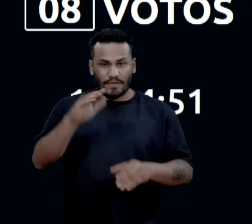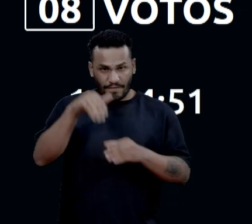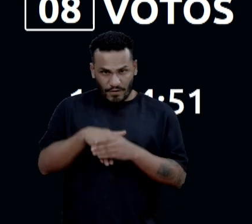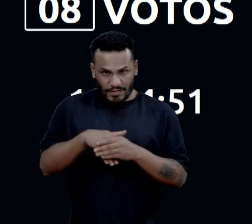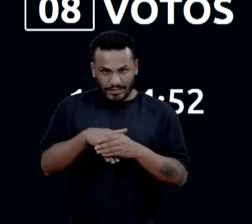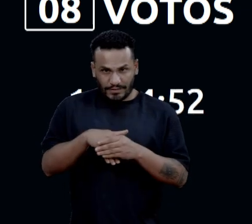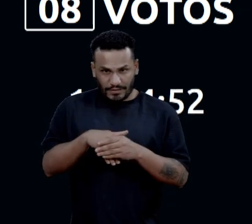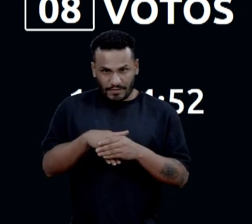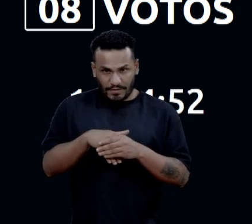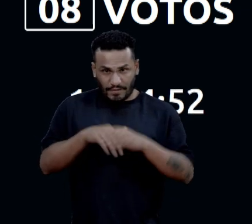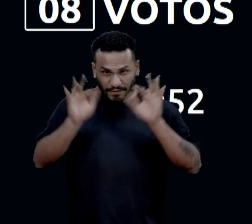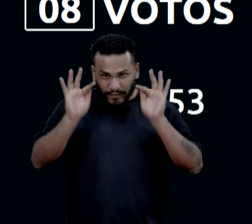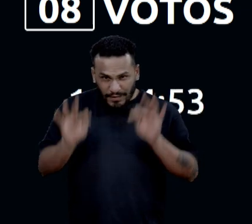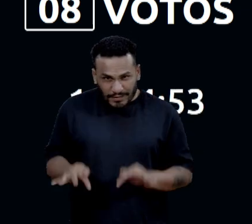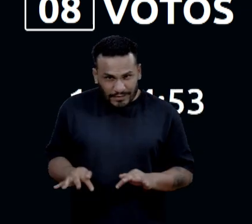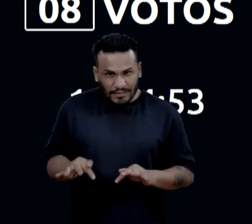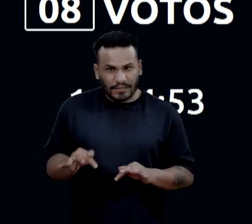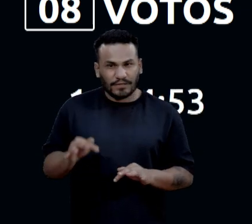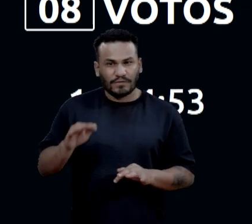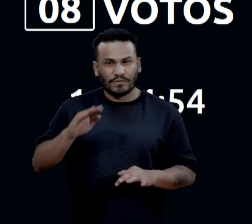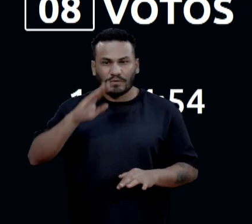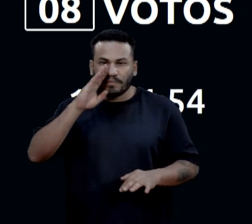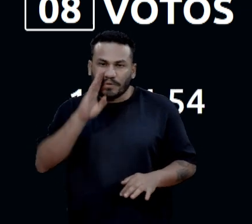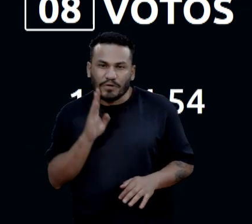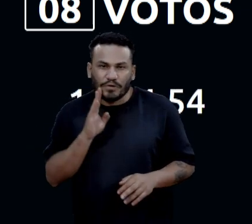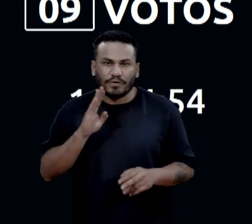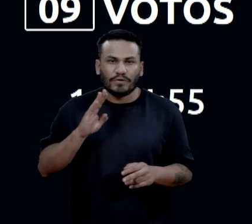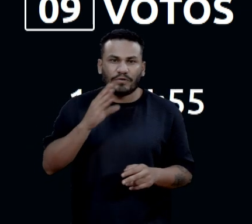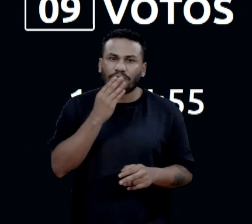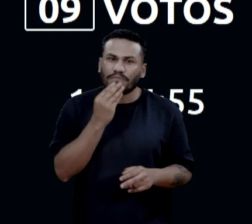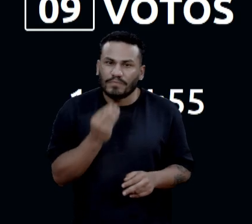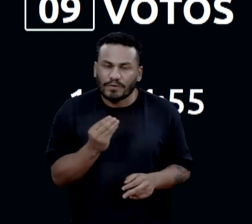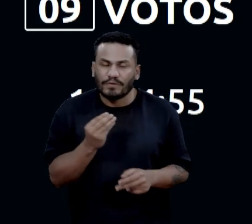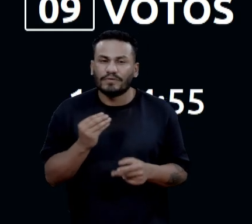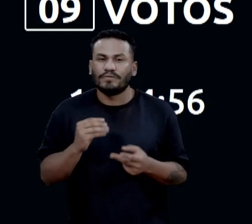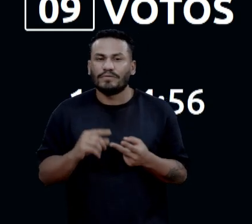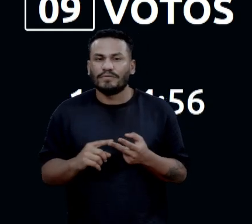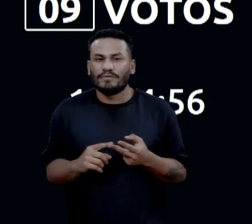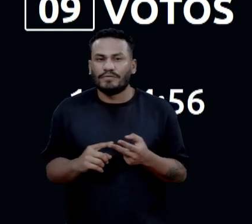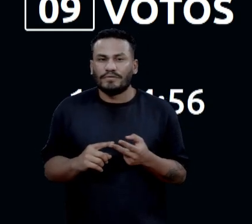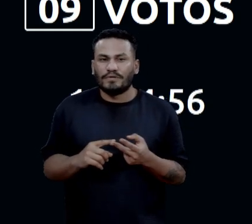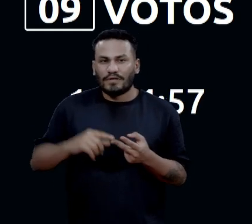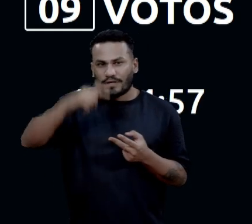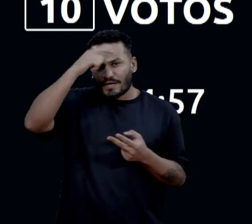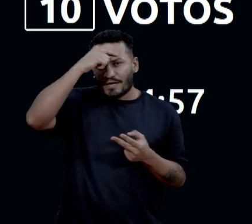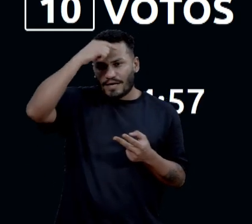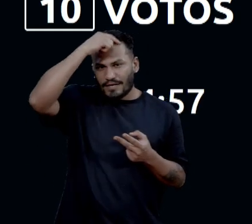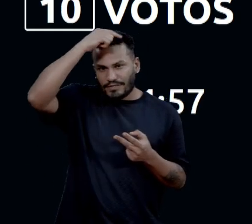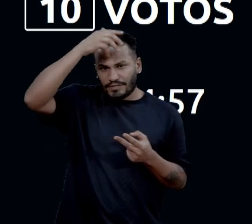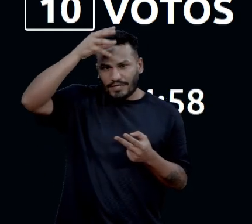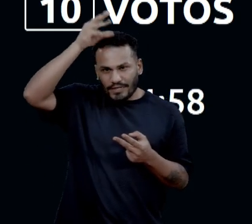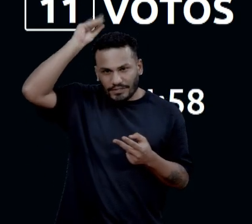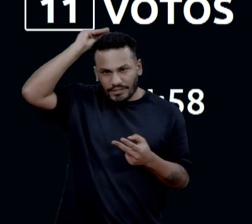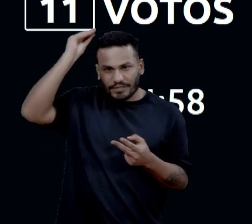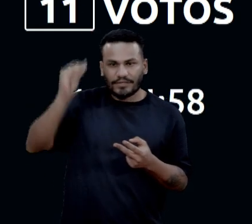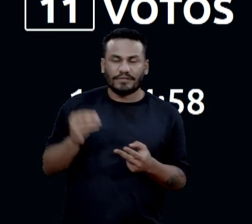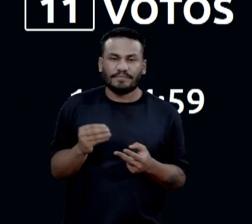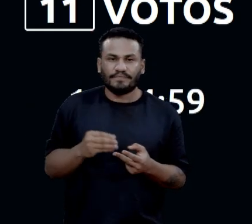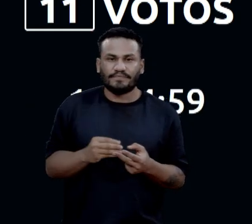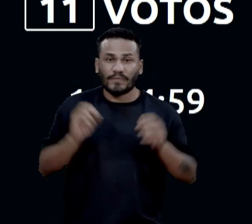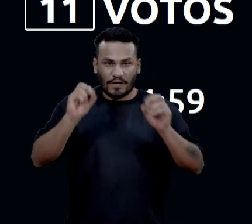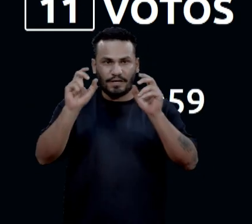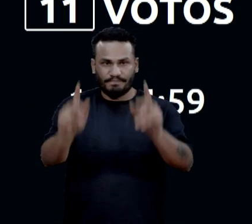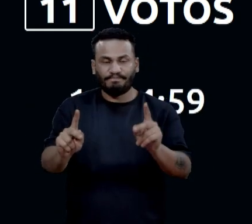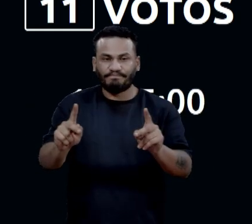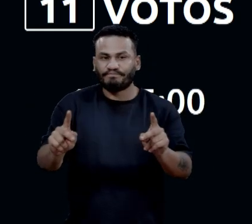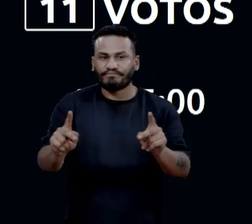Votação para finalizando, vereador Bruno, vereador Alexandre Matias, ok.